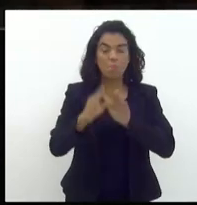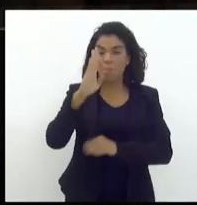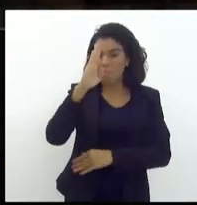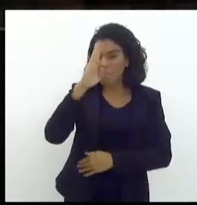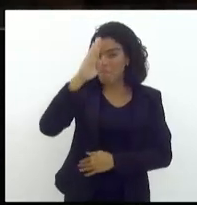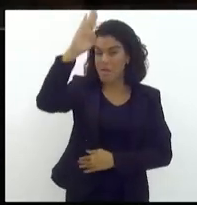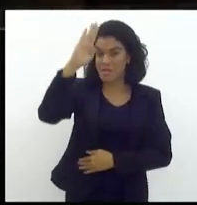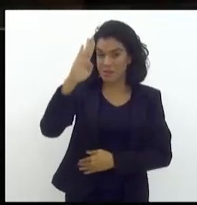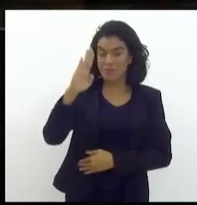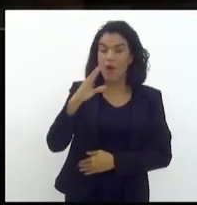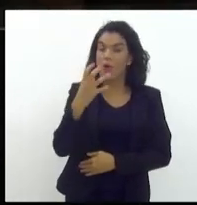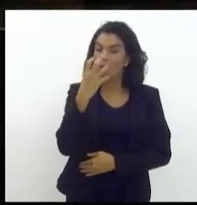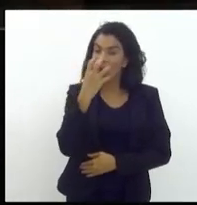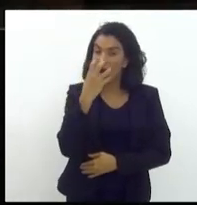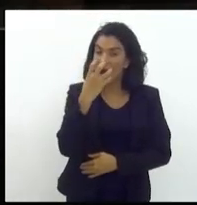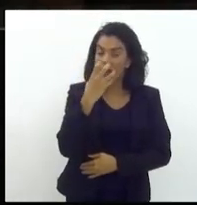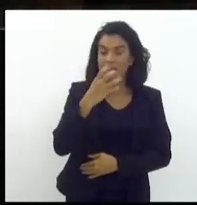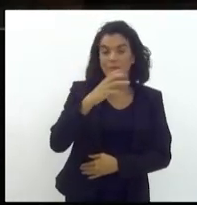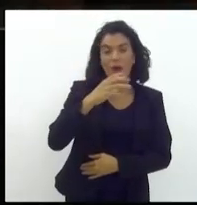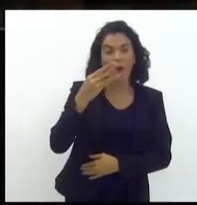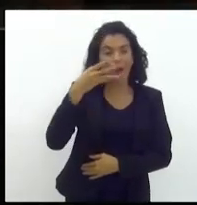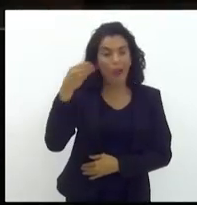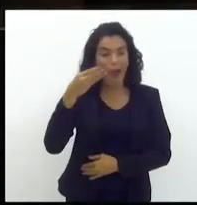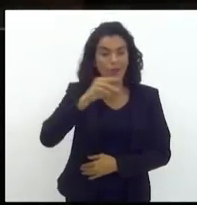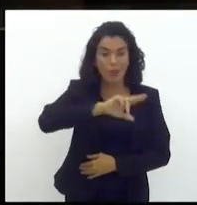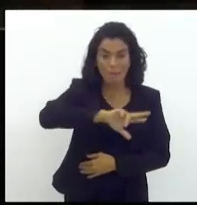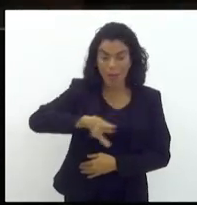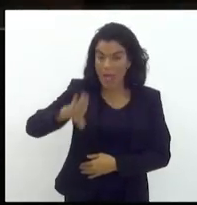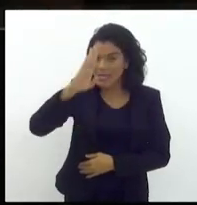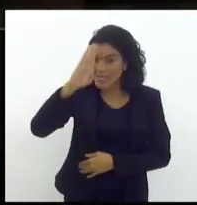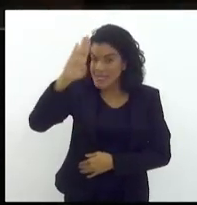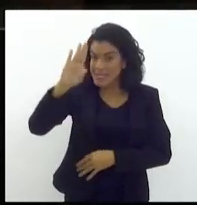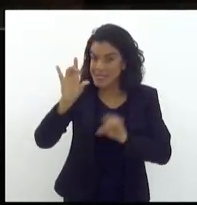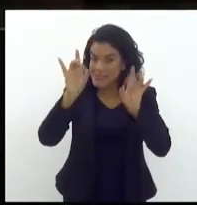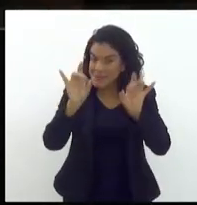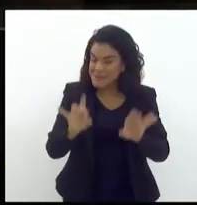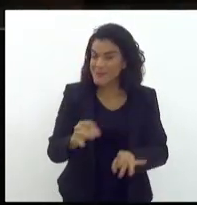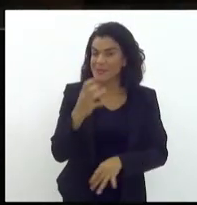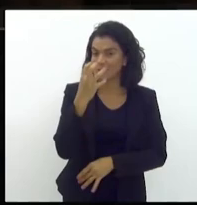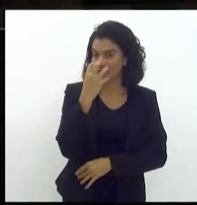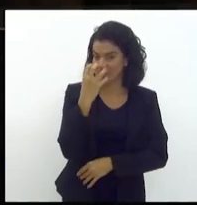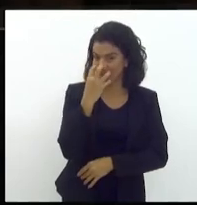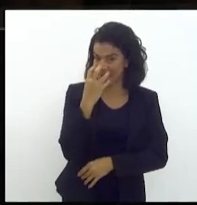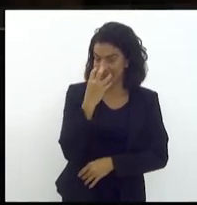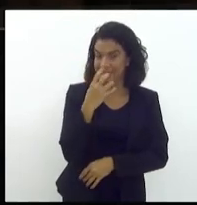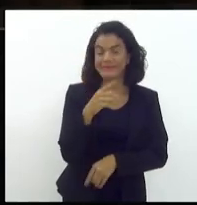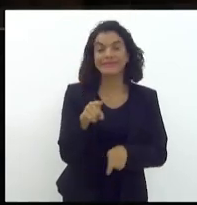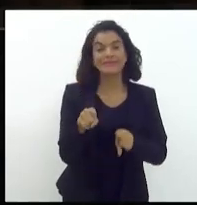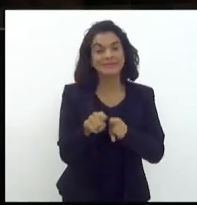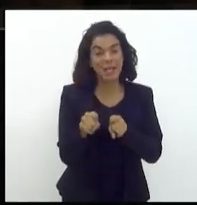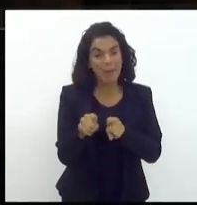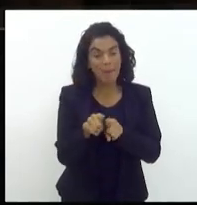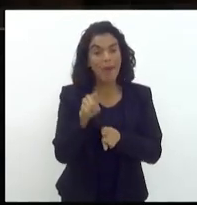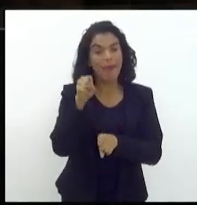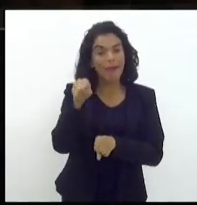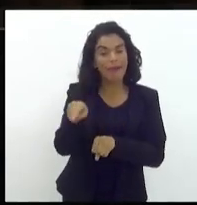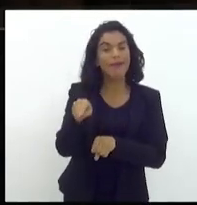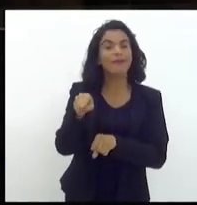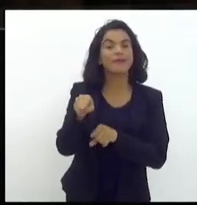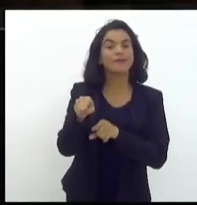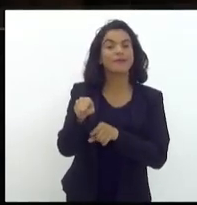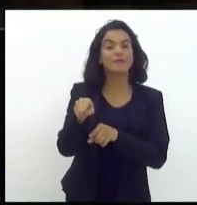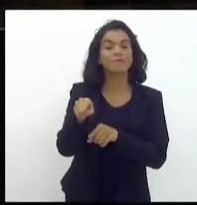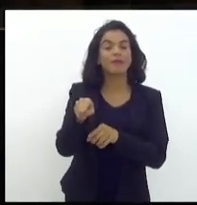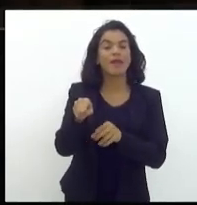dos Pets em especial os cães e ele é objeto de um